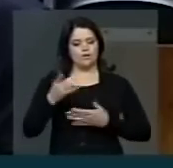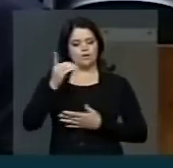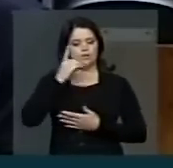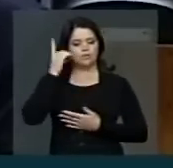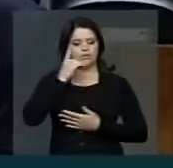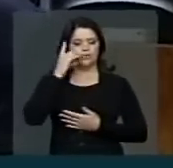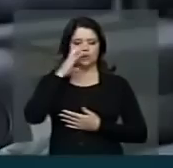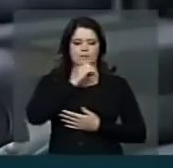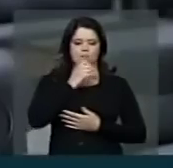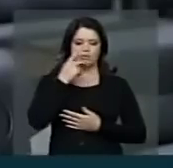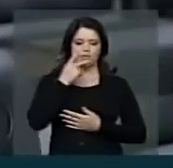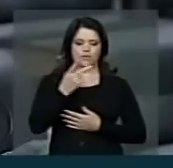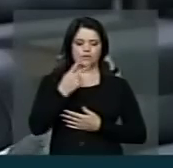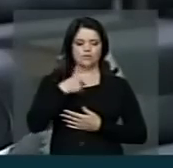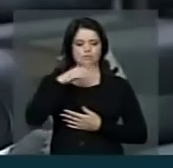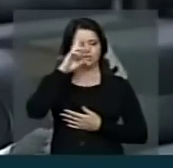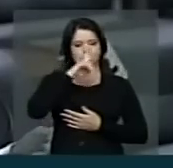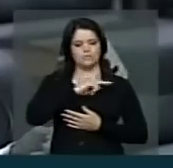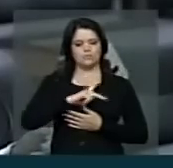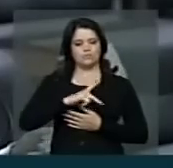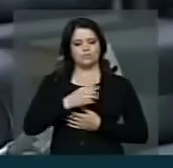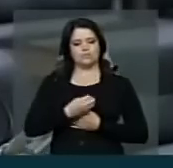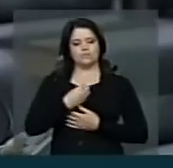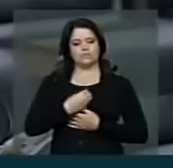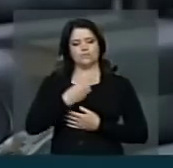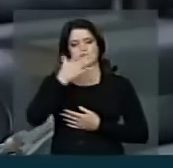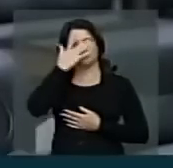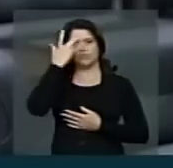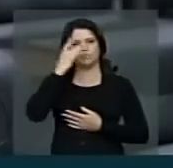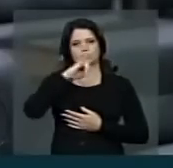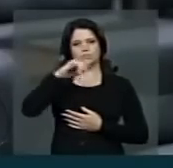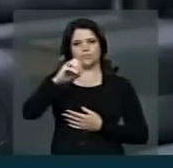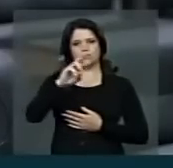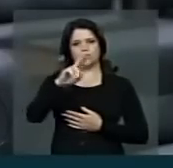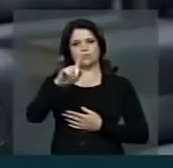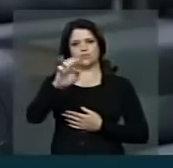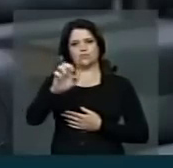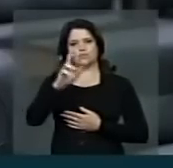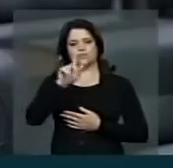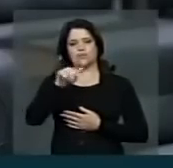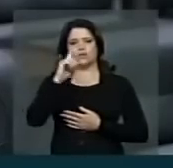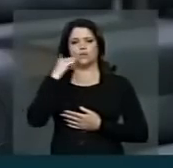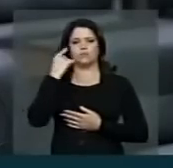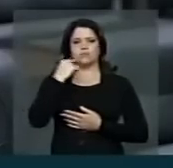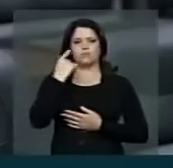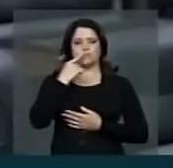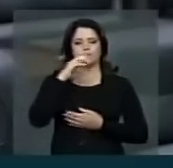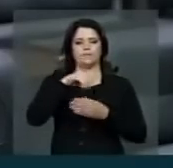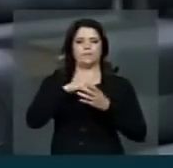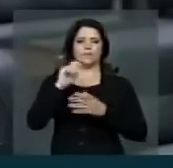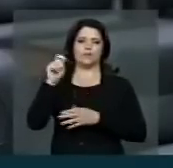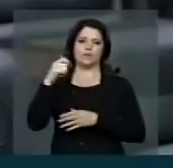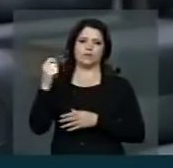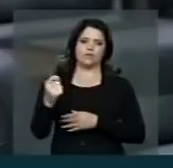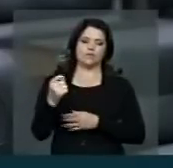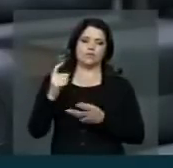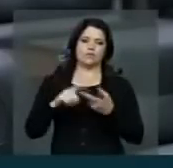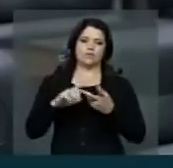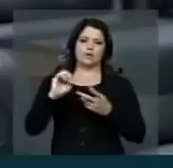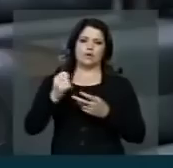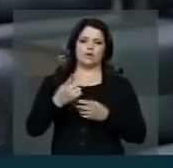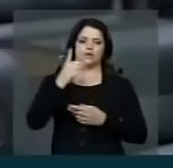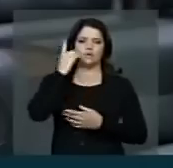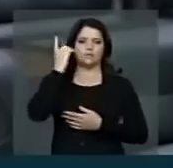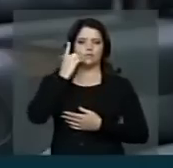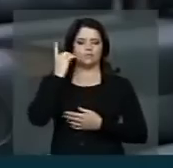comunicação. Senhor presidente, eu primeiro quero registrar a presença do companheiro Jorge Werkid, que é advogado do Rio Grande do Sul,